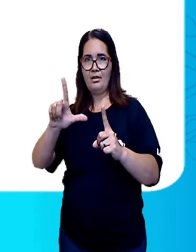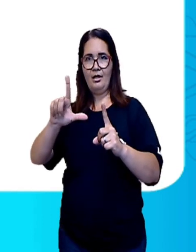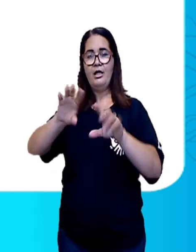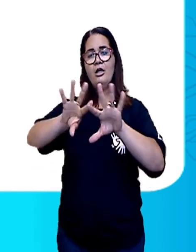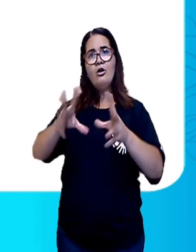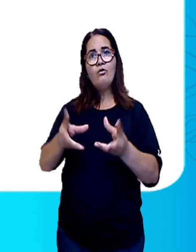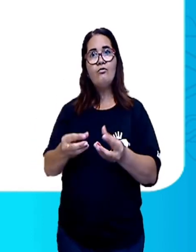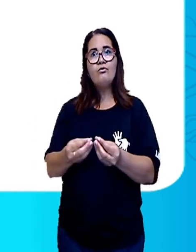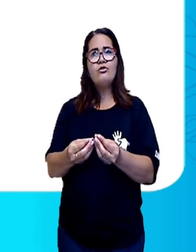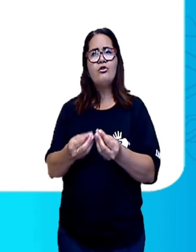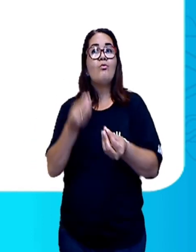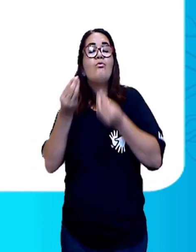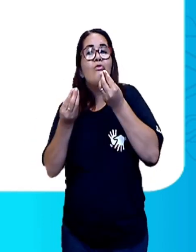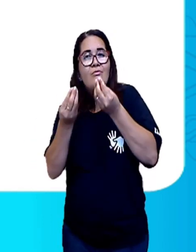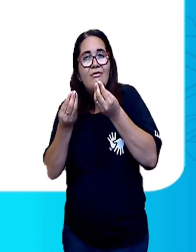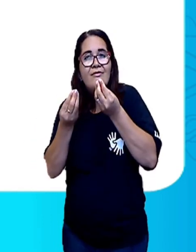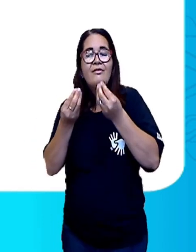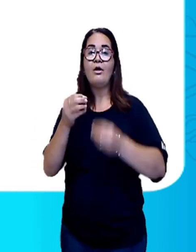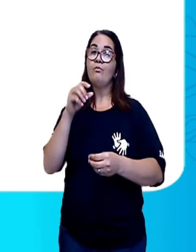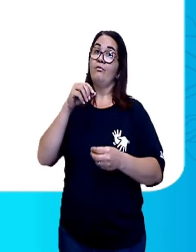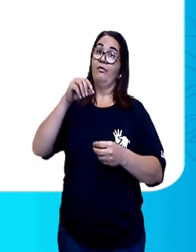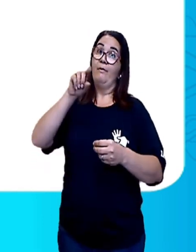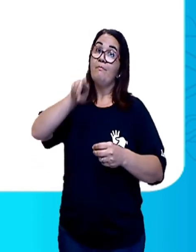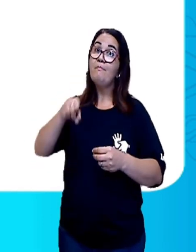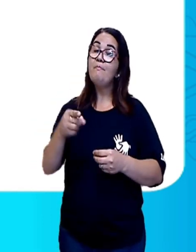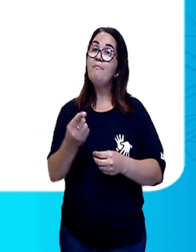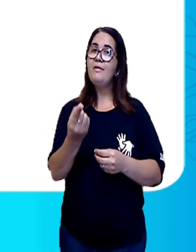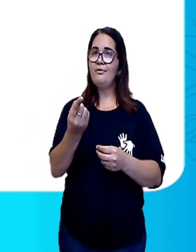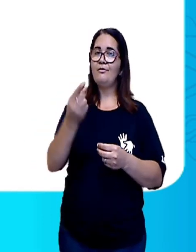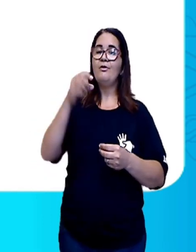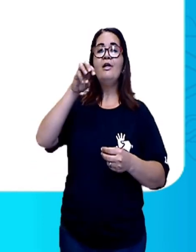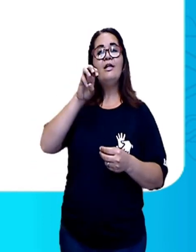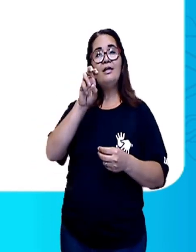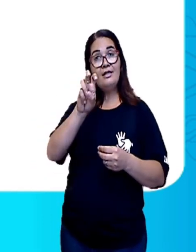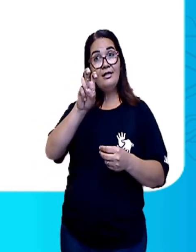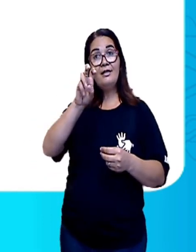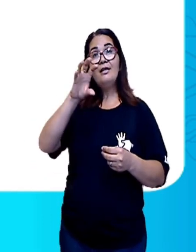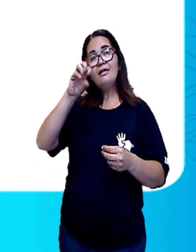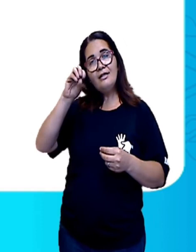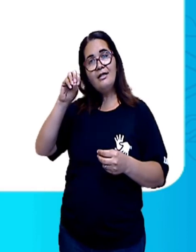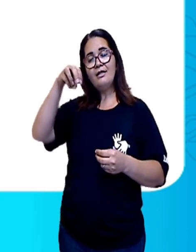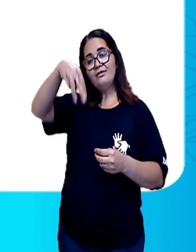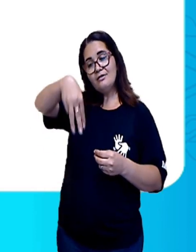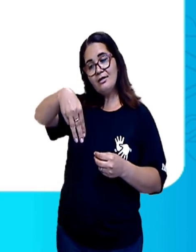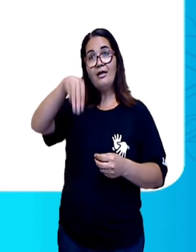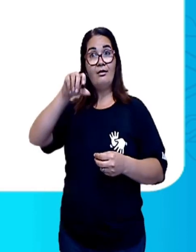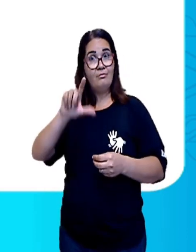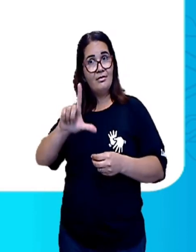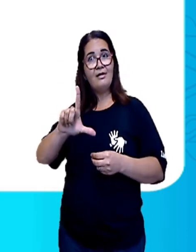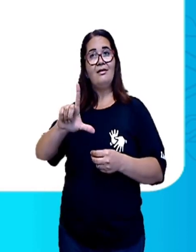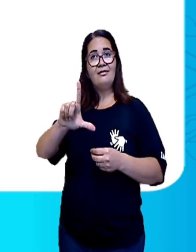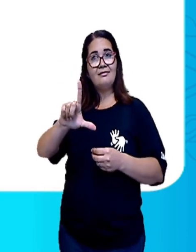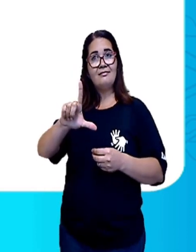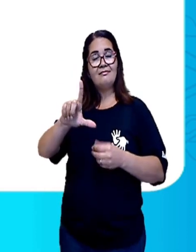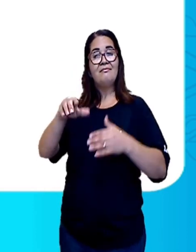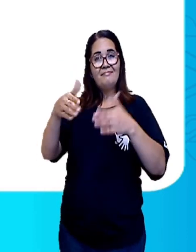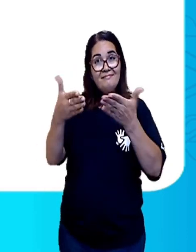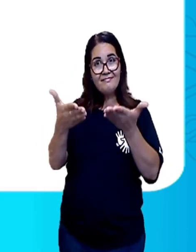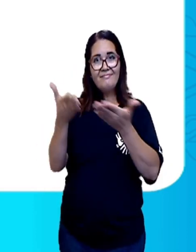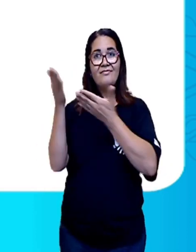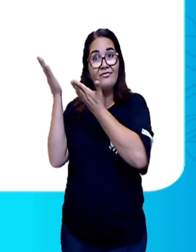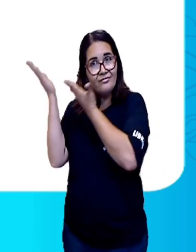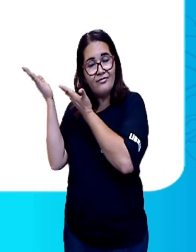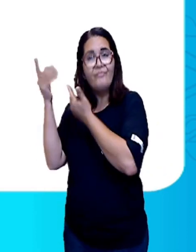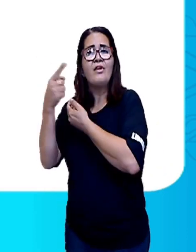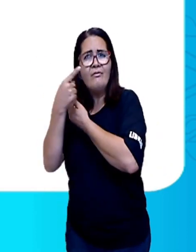Descobrimos, então, que dentro dessa garrafa de água tem 1.500 ml. Só que qual que é a situação